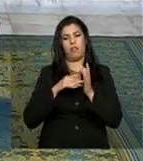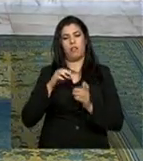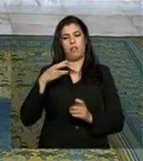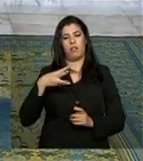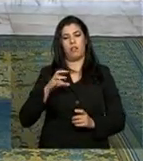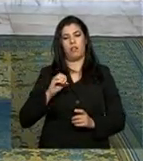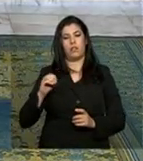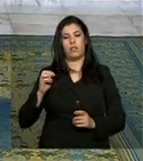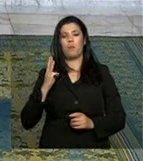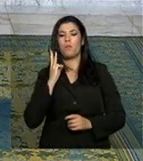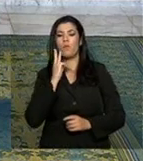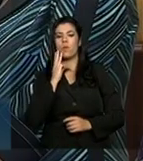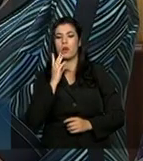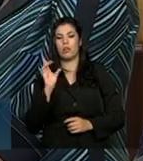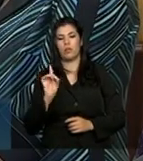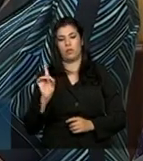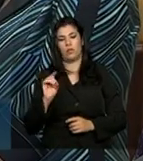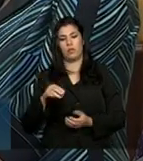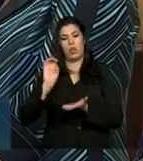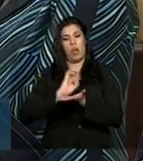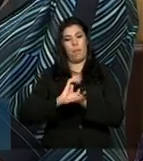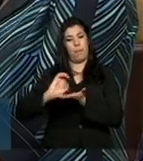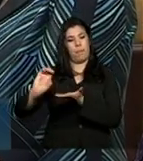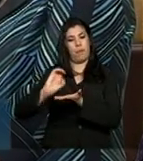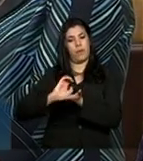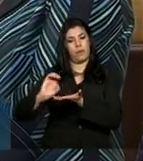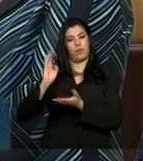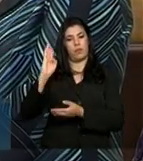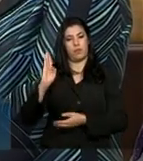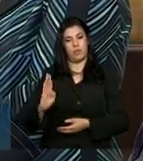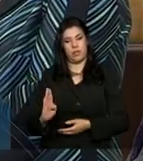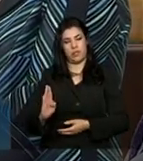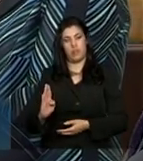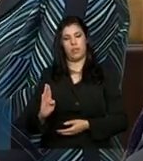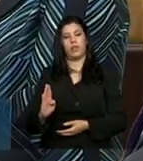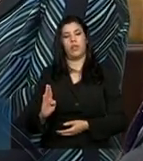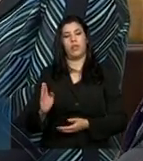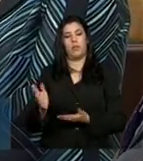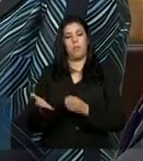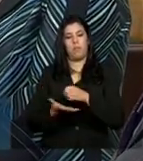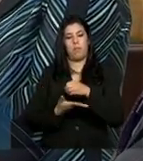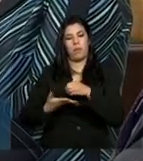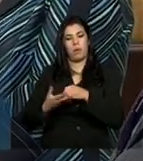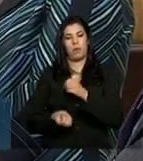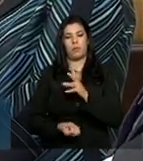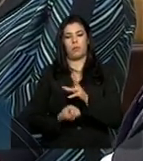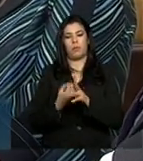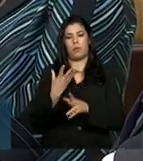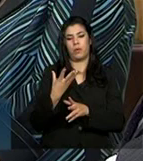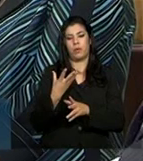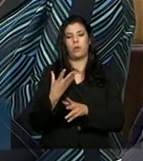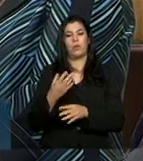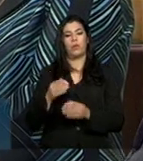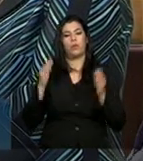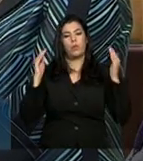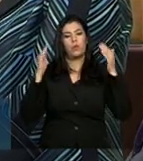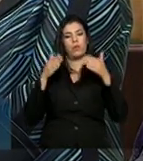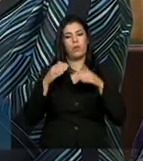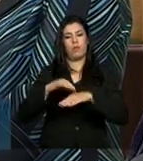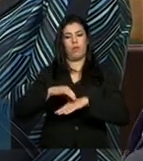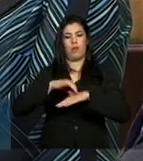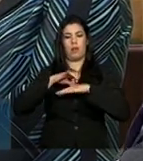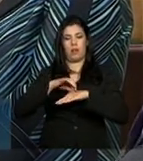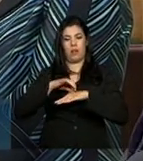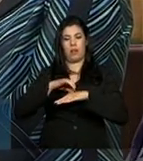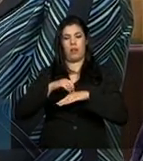exportações brasileiras para a Jordânia são compostas principalmente por produtos básicos, com destaque para carnes,